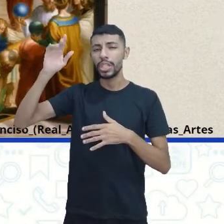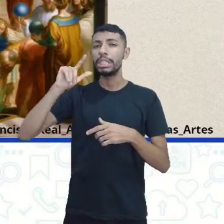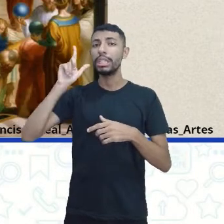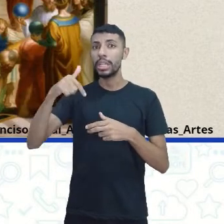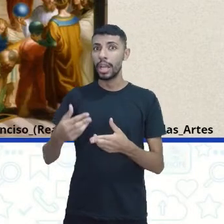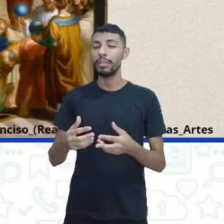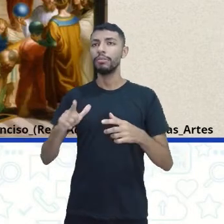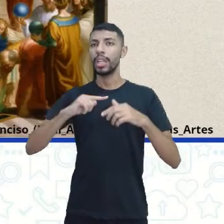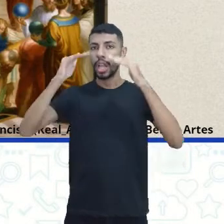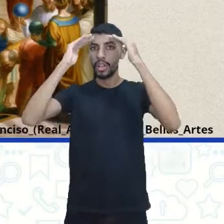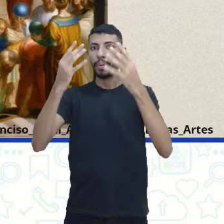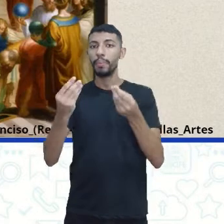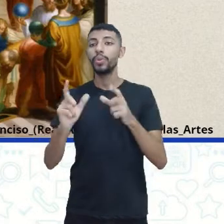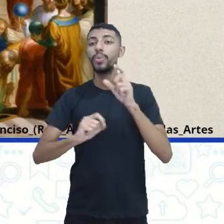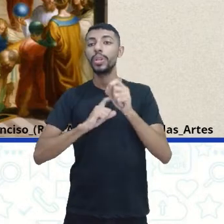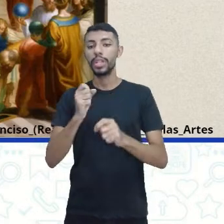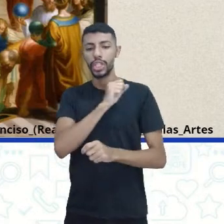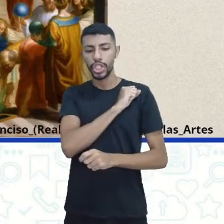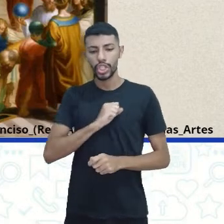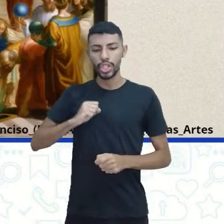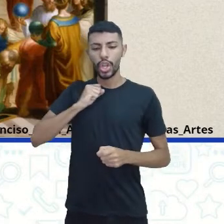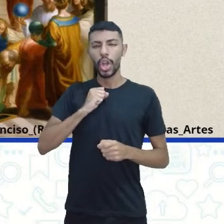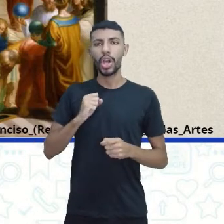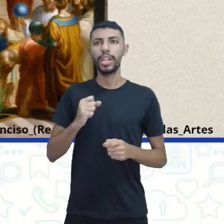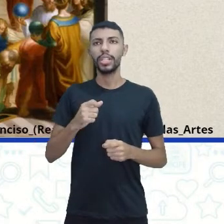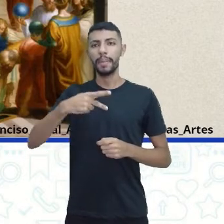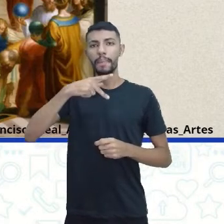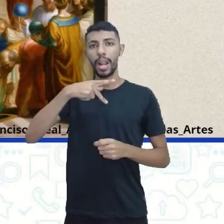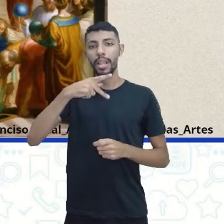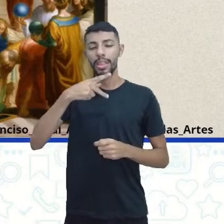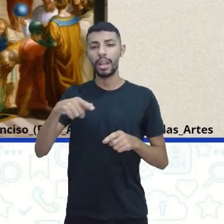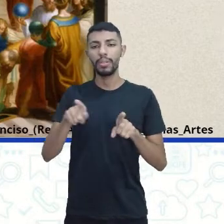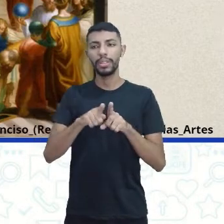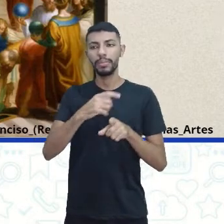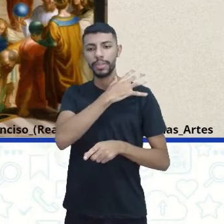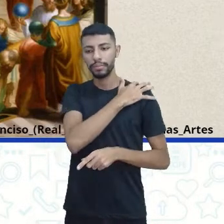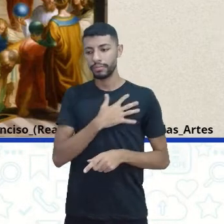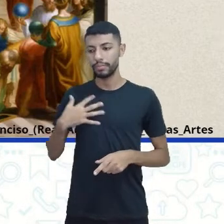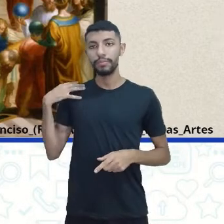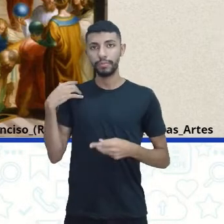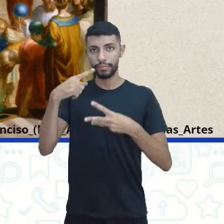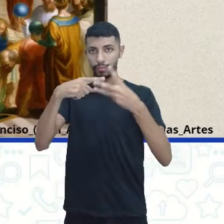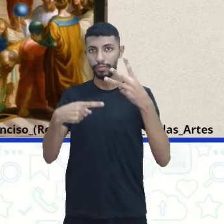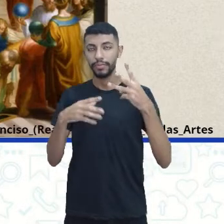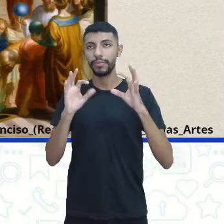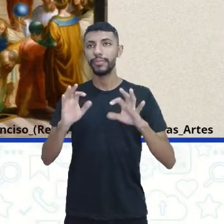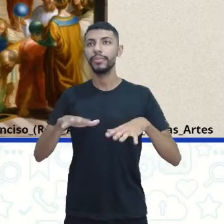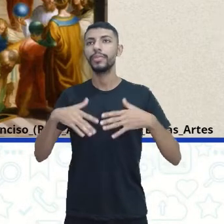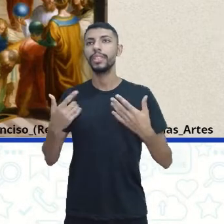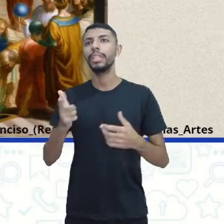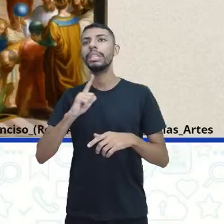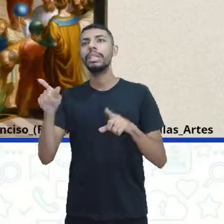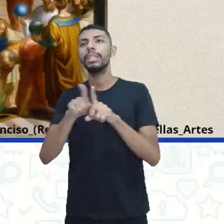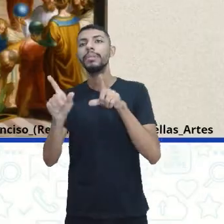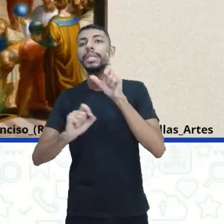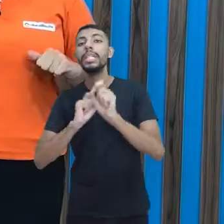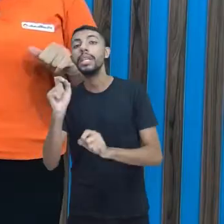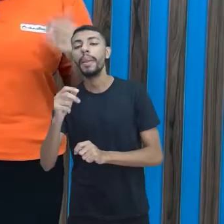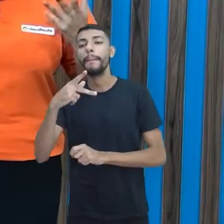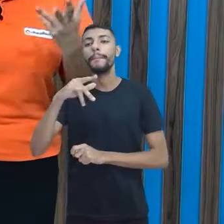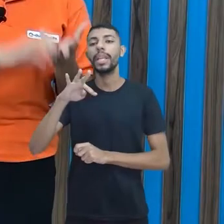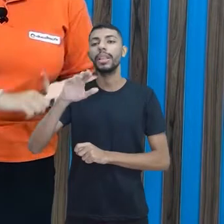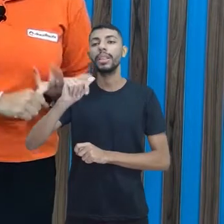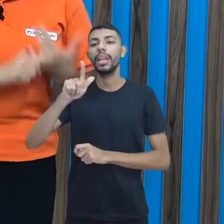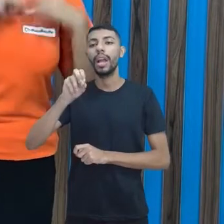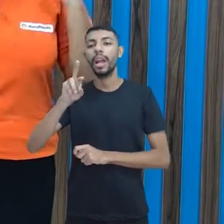Sócrates e Aristóteles, ele vai trazer outros filósofos e outros produtores de conhecimento. Então a gente tem Pitágoras, por exemplo, a